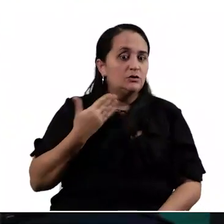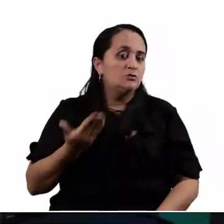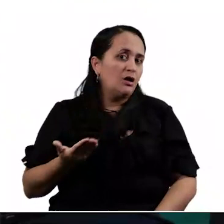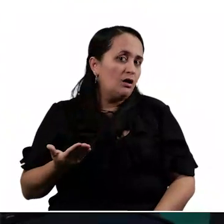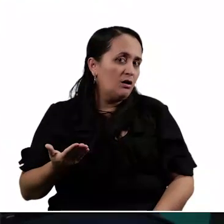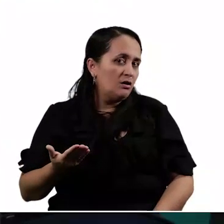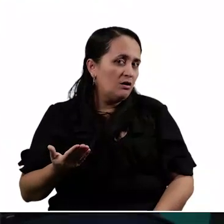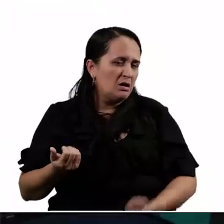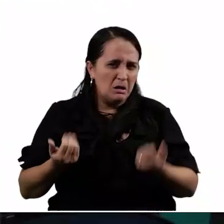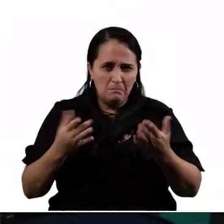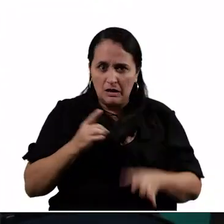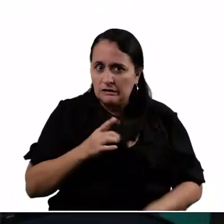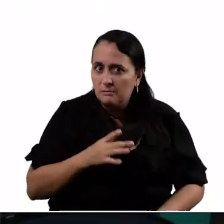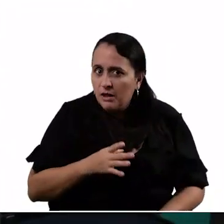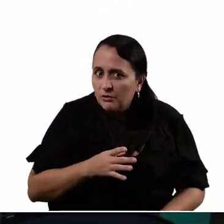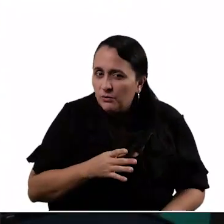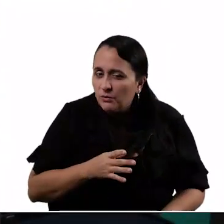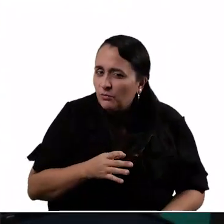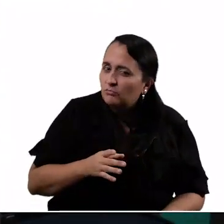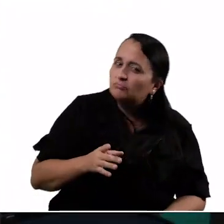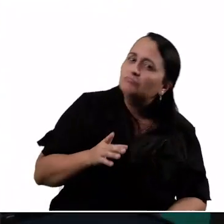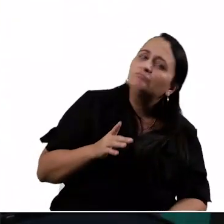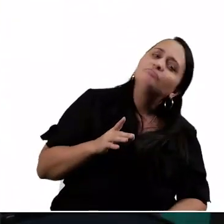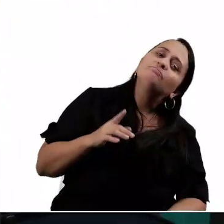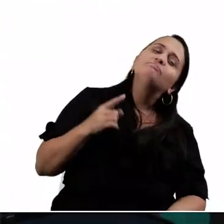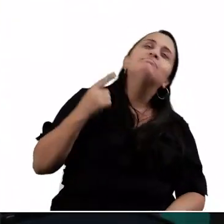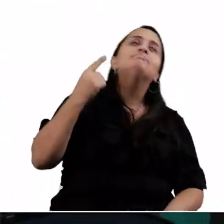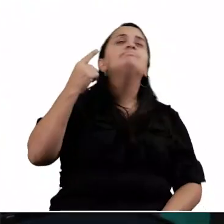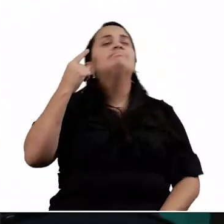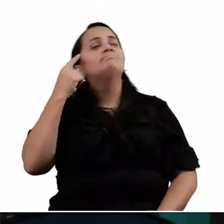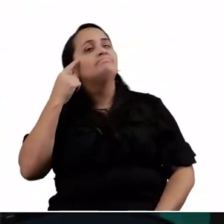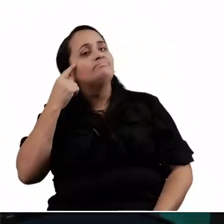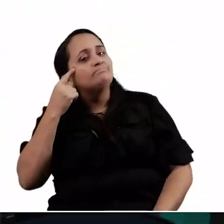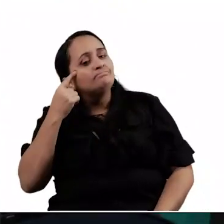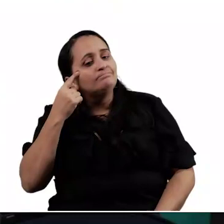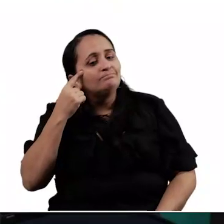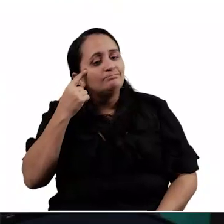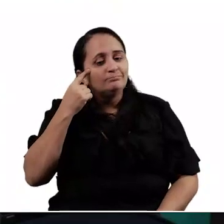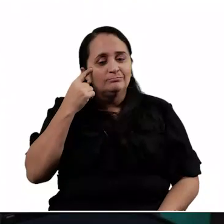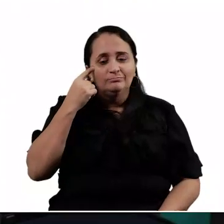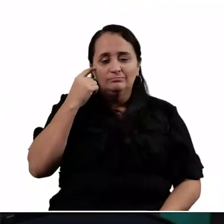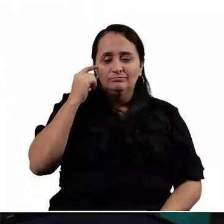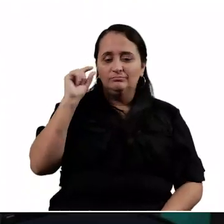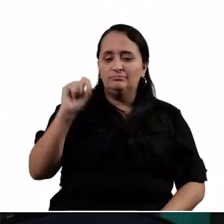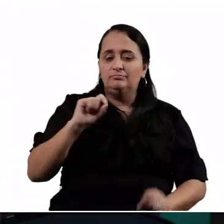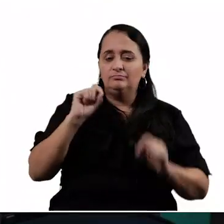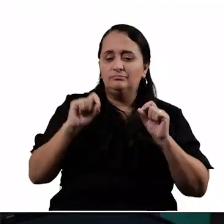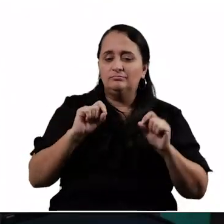para dar medo o conto de assustar ele serve para você